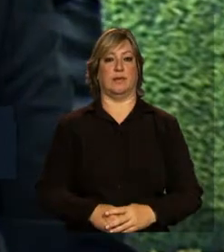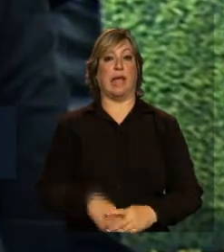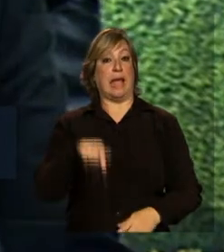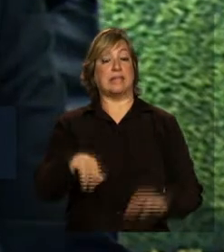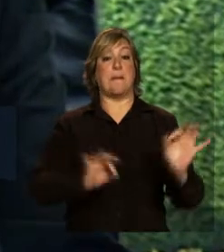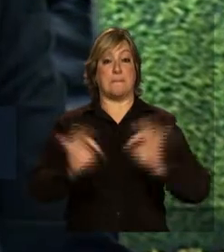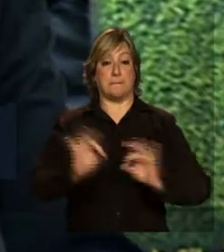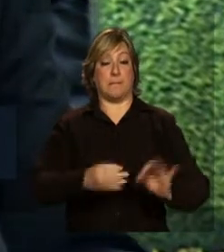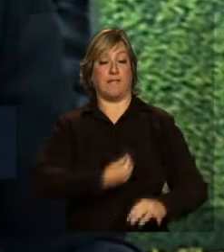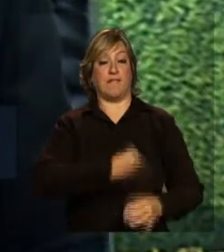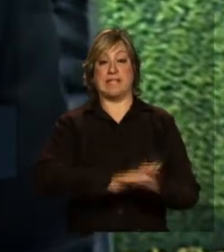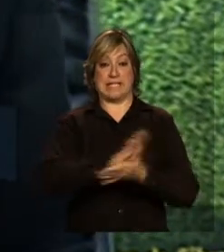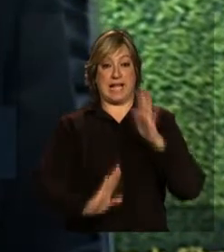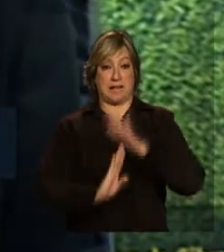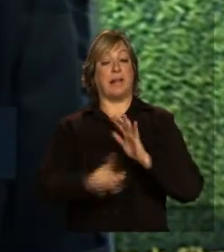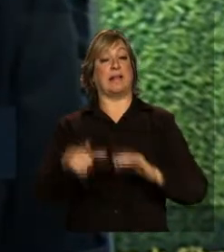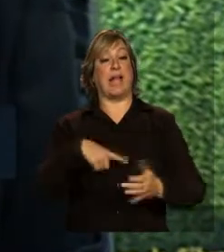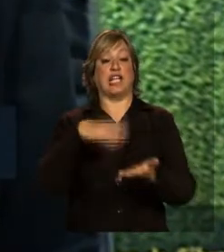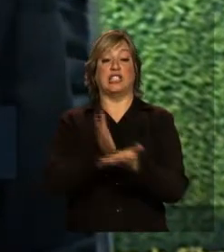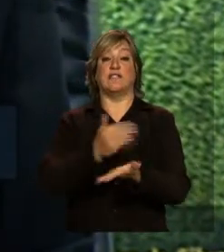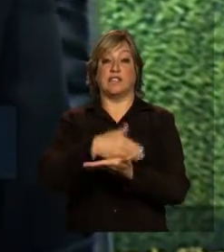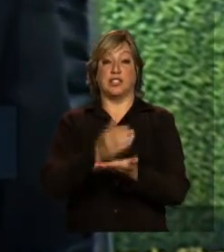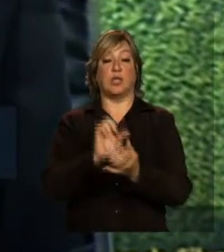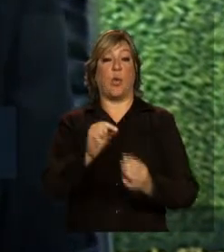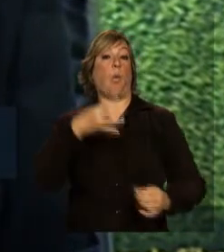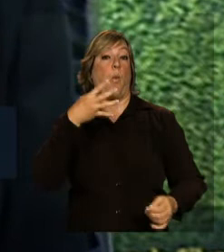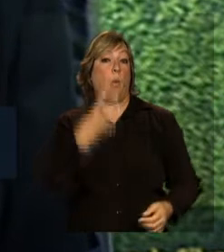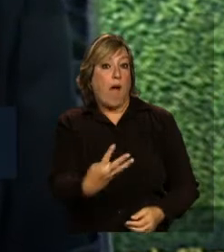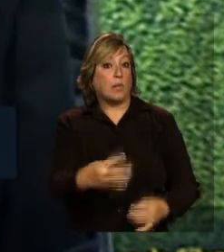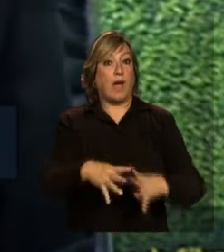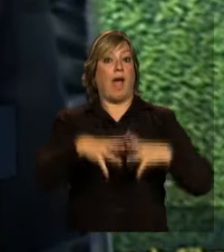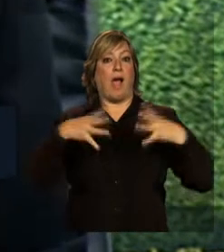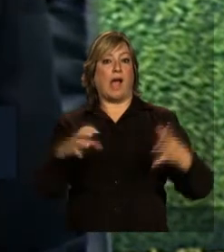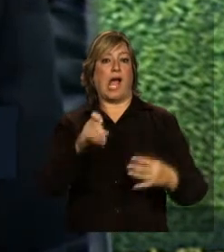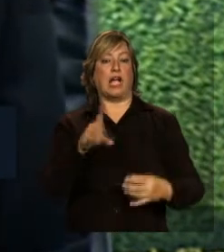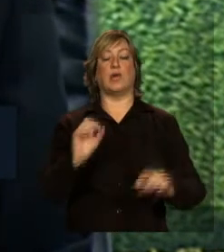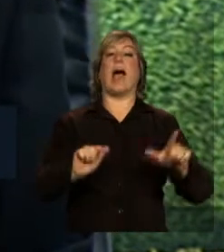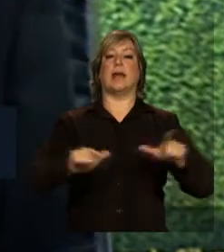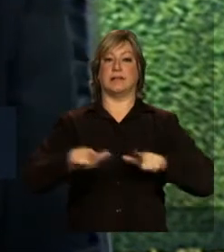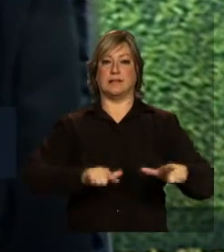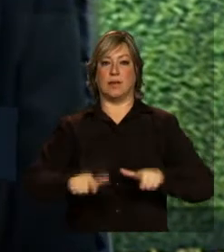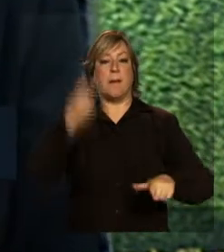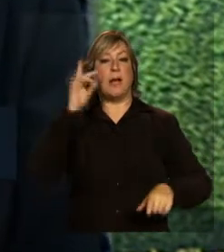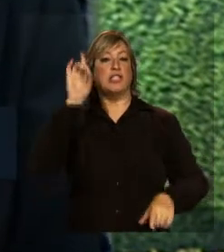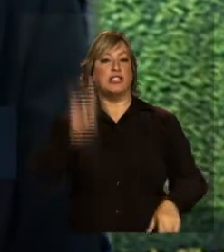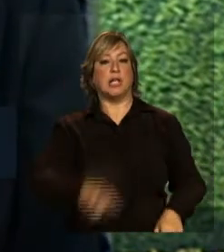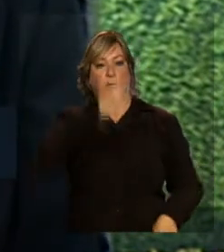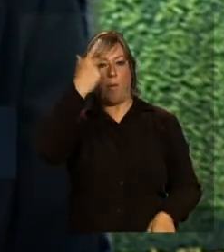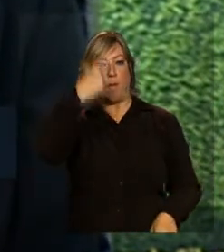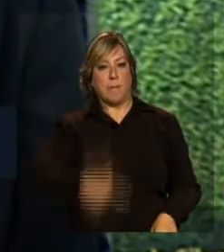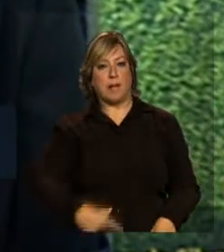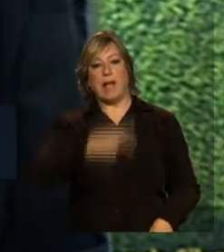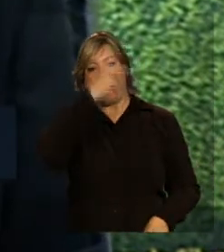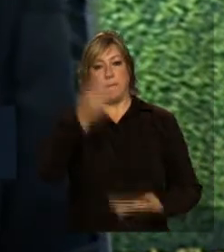Plano Viver Sem Limite está dividido em quatro grandes eixos de ações para os direitos humanos